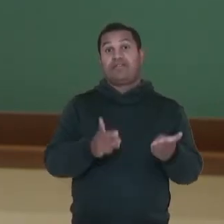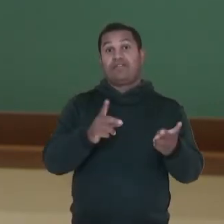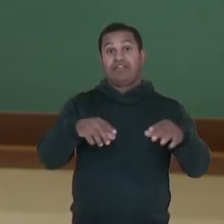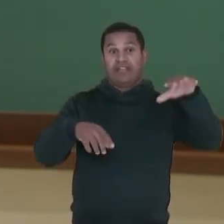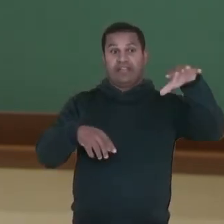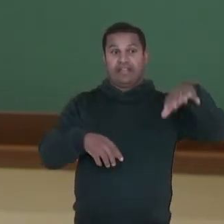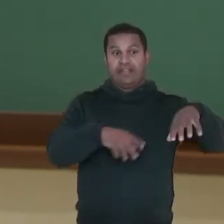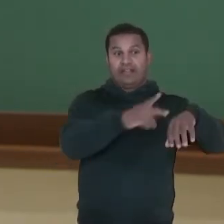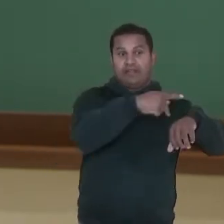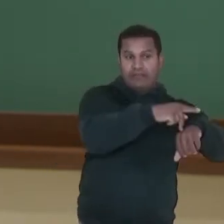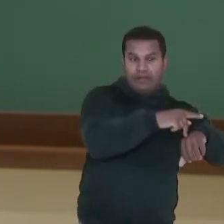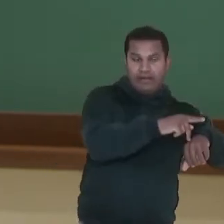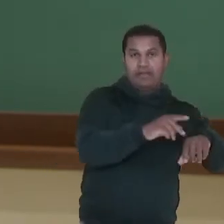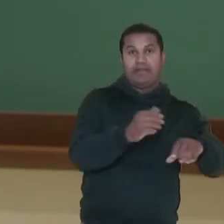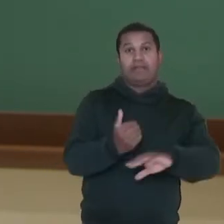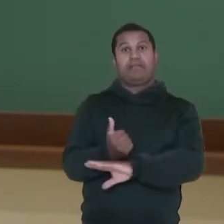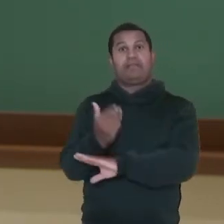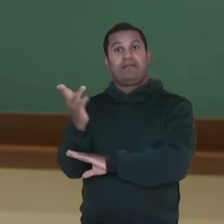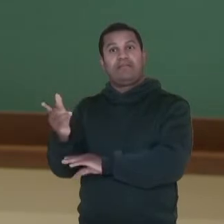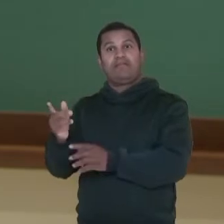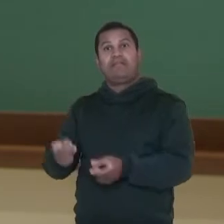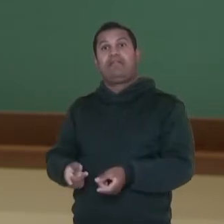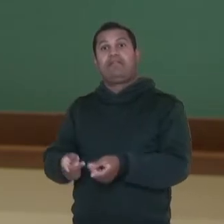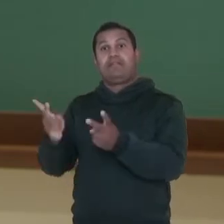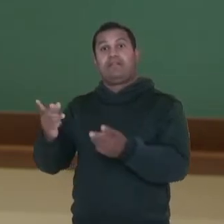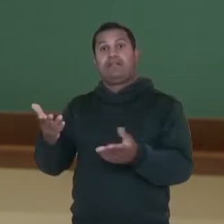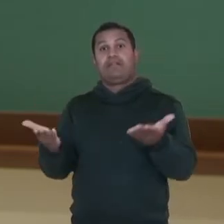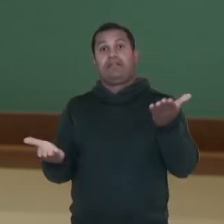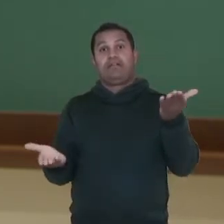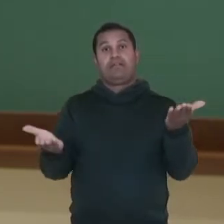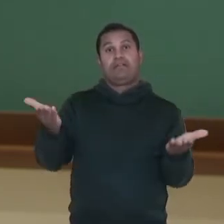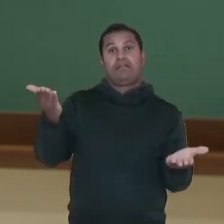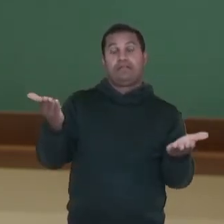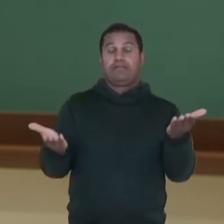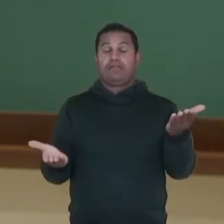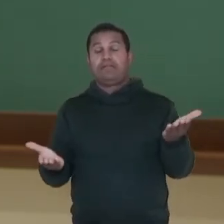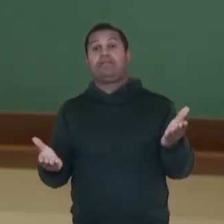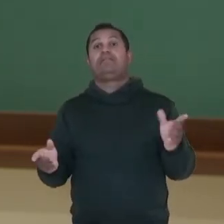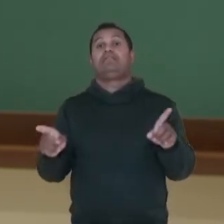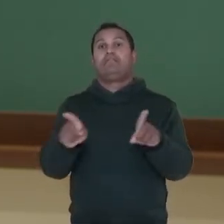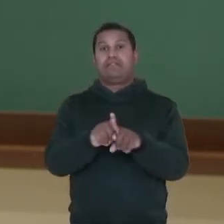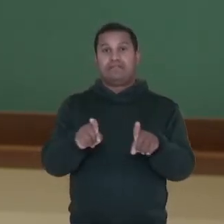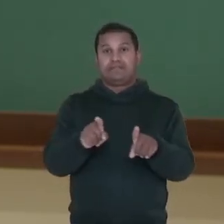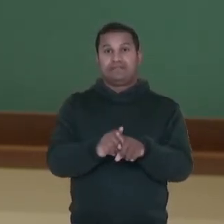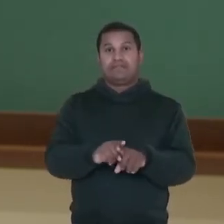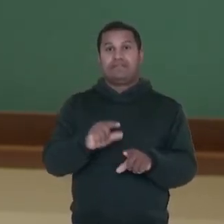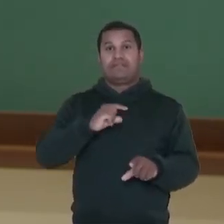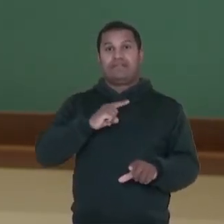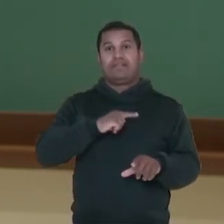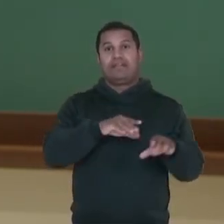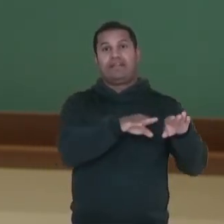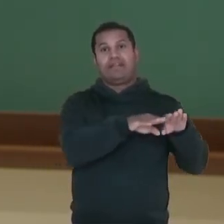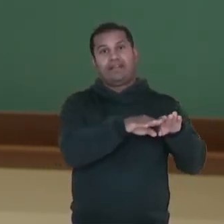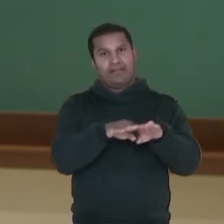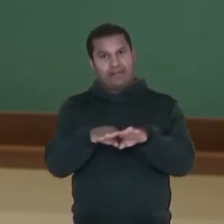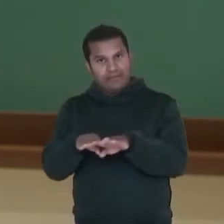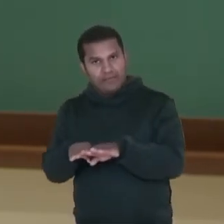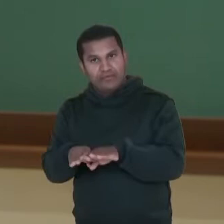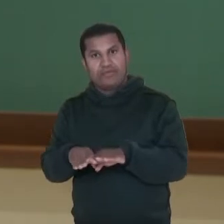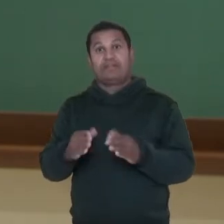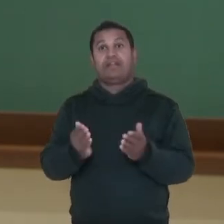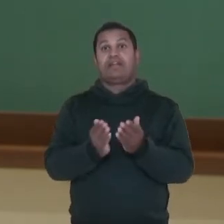uma balança comercial favorável. E essa era o intuito e a busca das monarquias naquele período, né? O